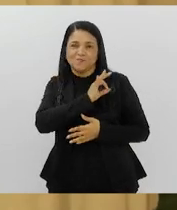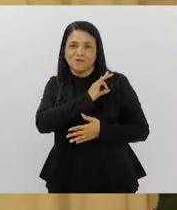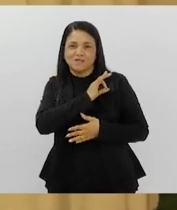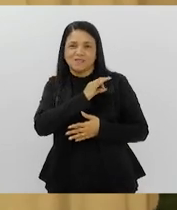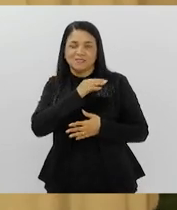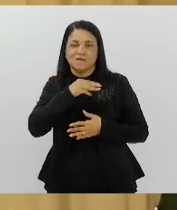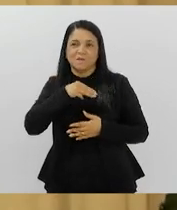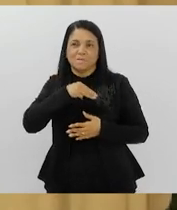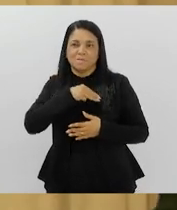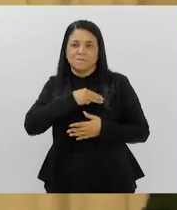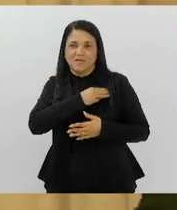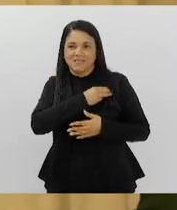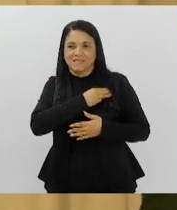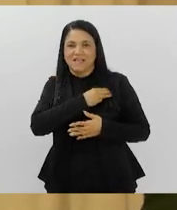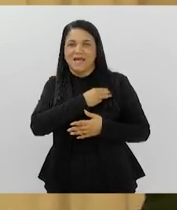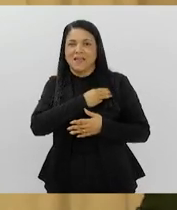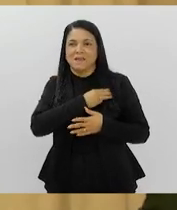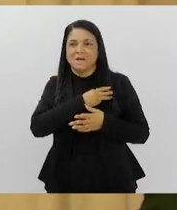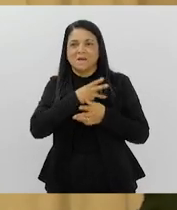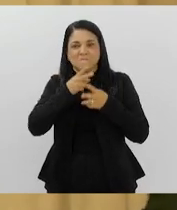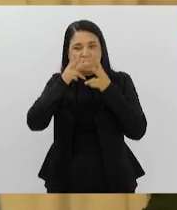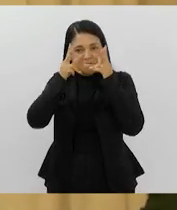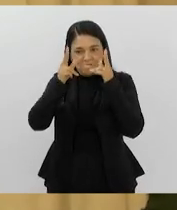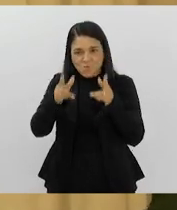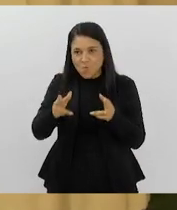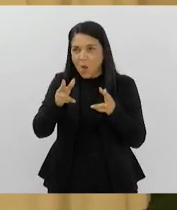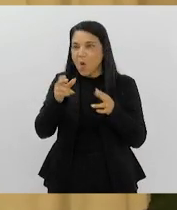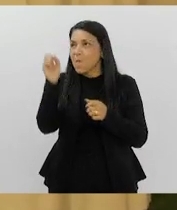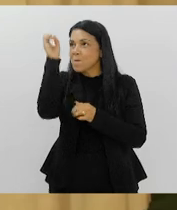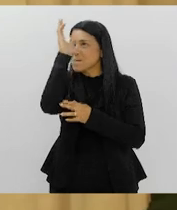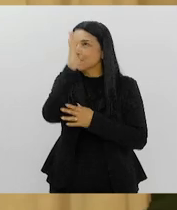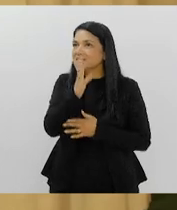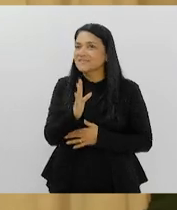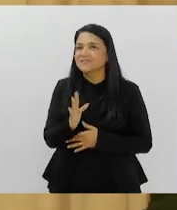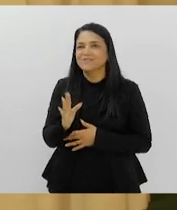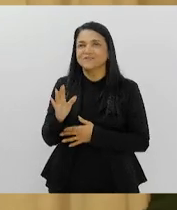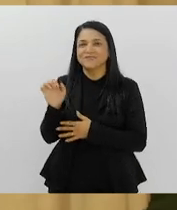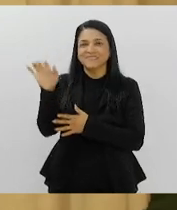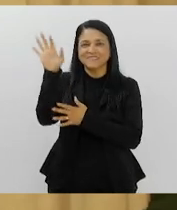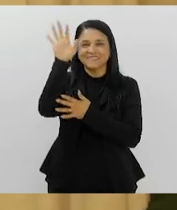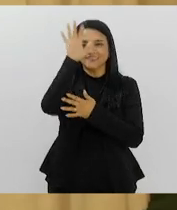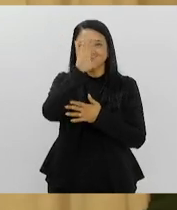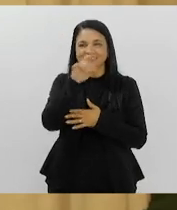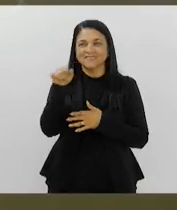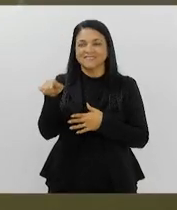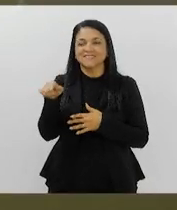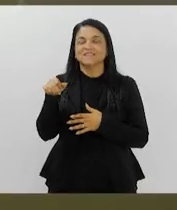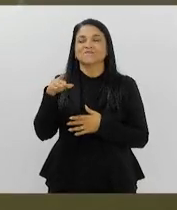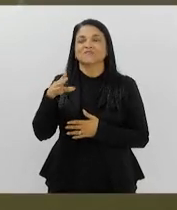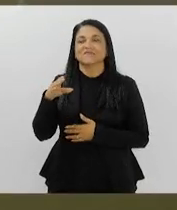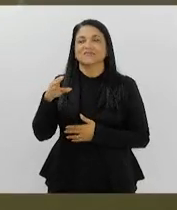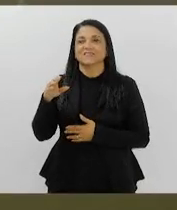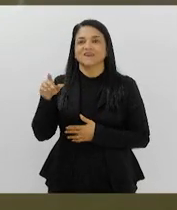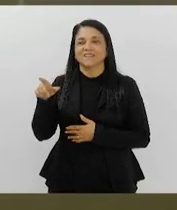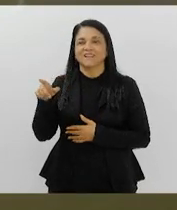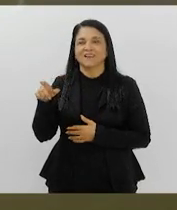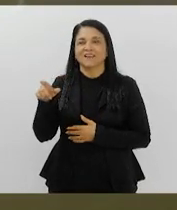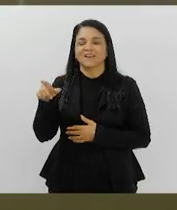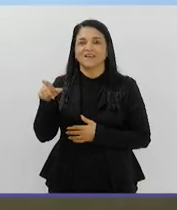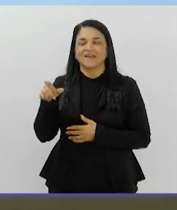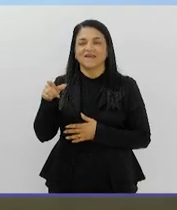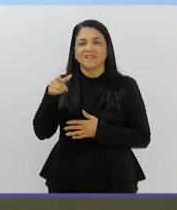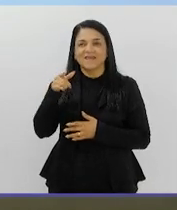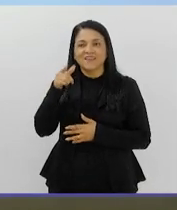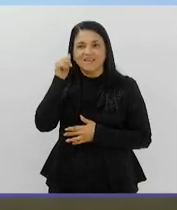40 no Brasil todo. Impressionante. Enquanto a Coronel Cássio falava, né, de que a criança queria